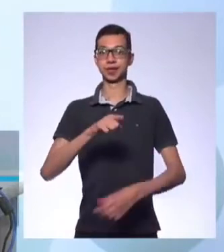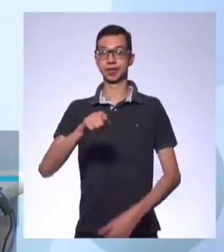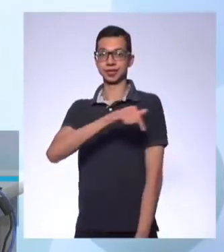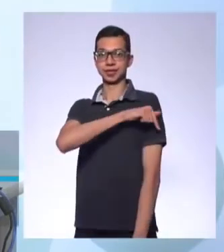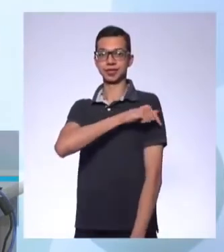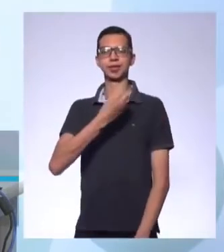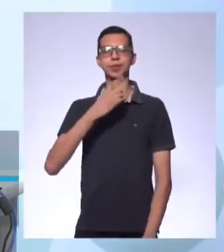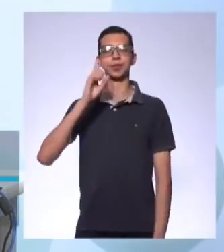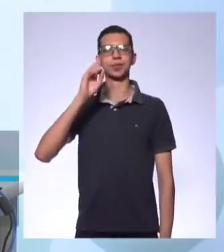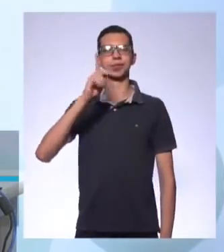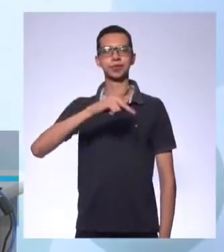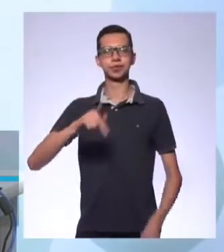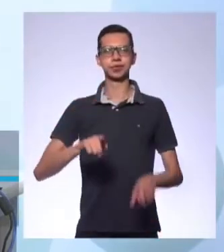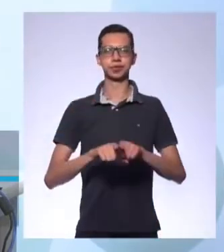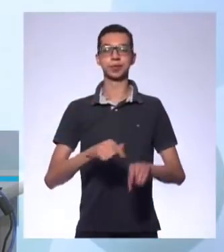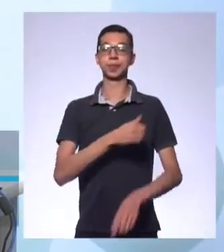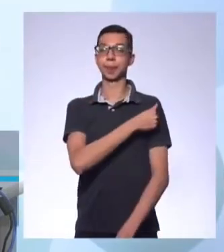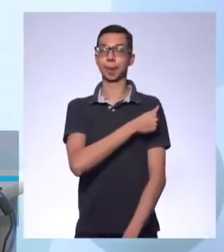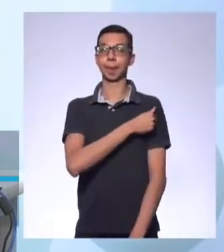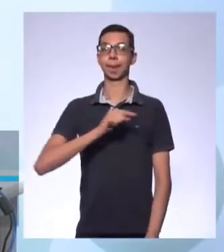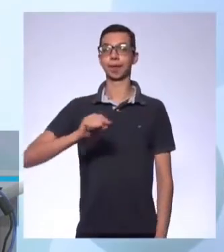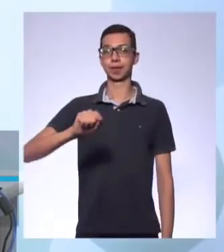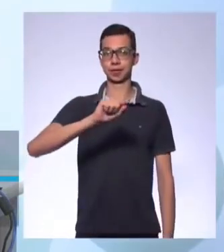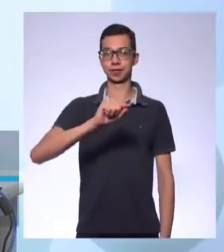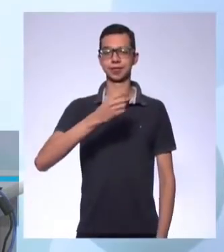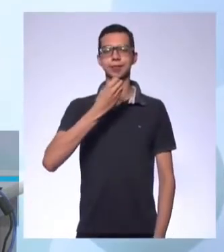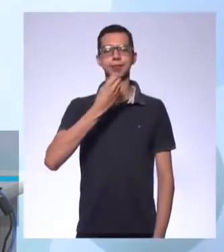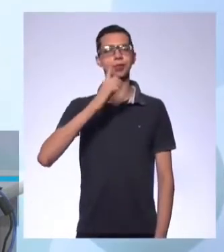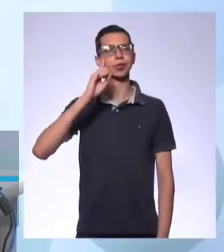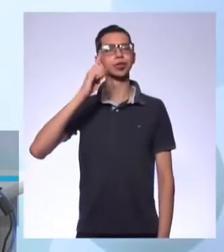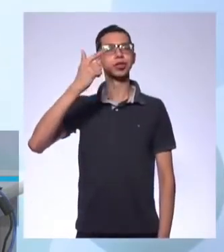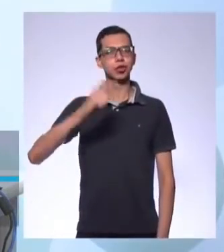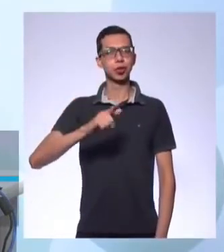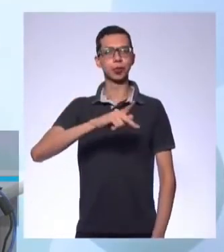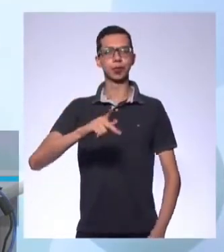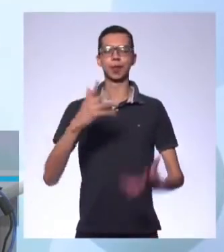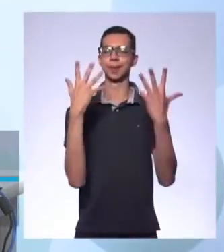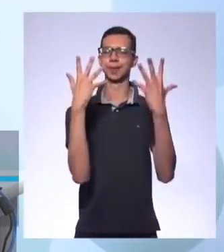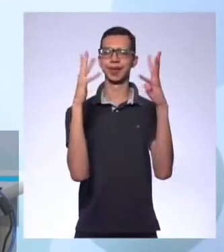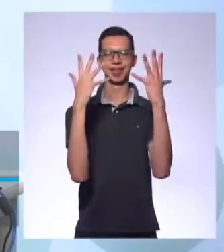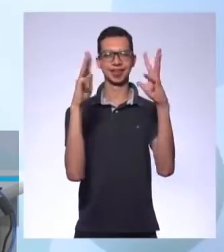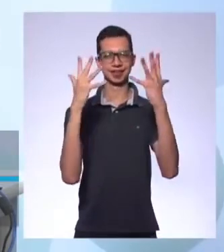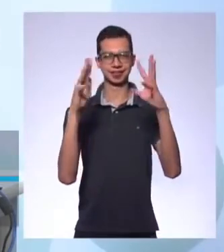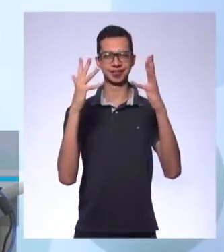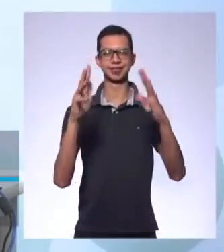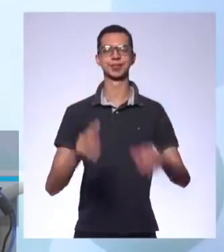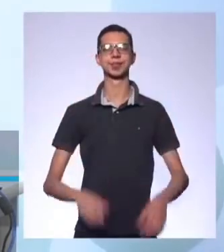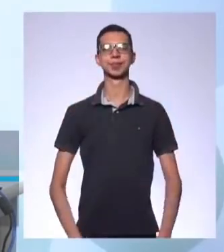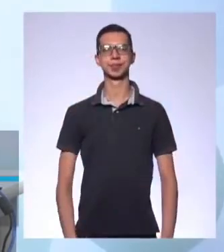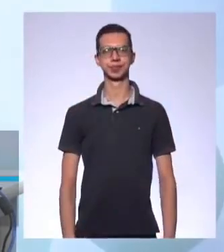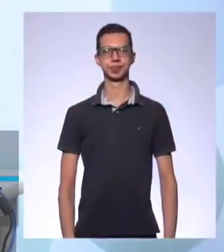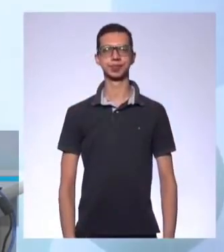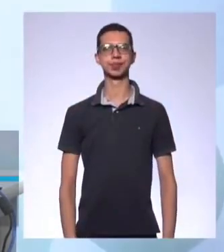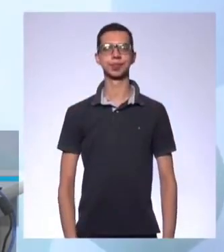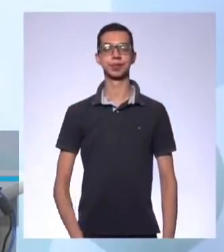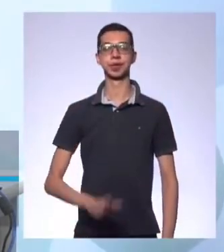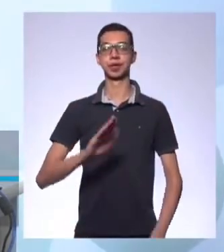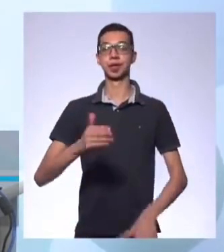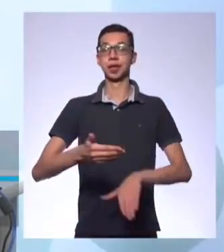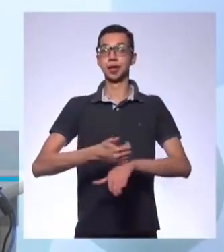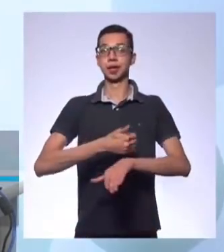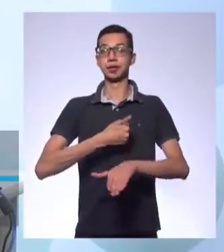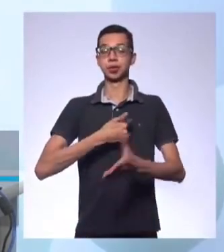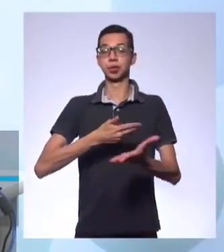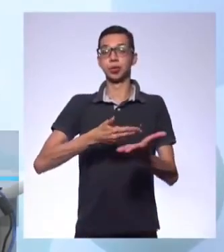professores, bom dia, alunos. Mais uma vez, aos professores, parabéns, né? Antes de começar a acolhida,